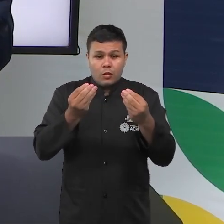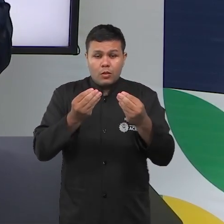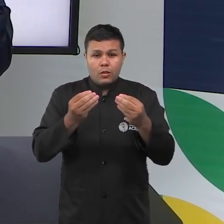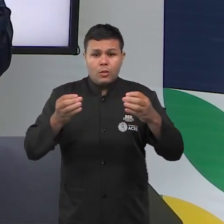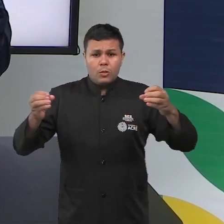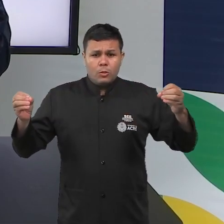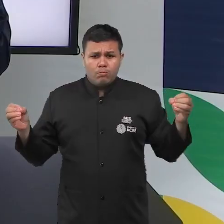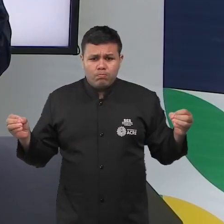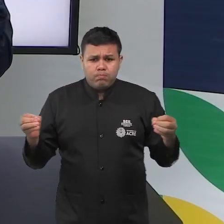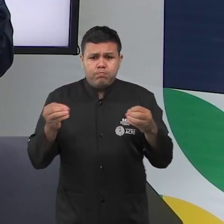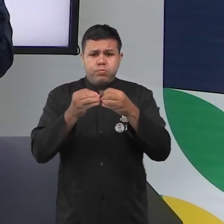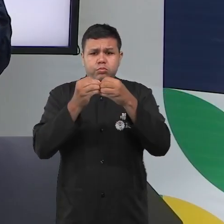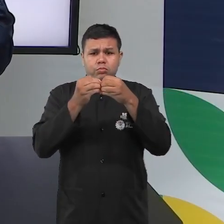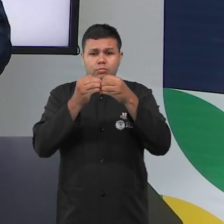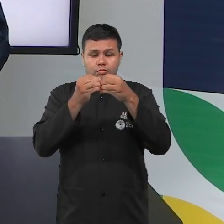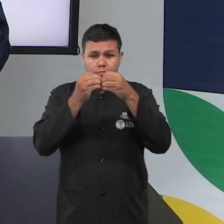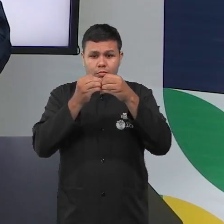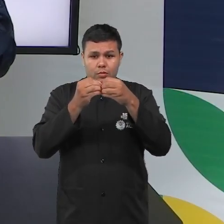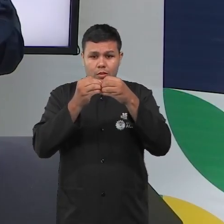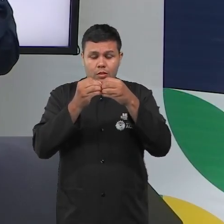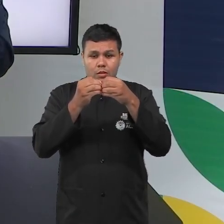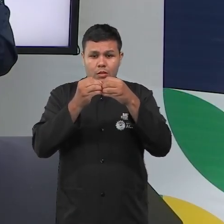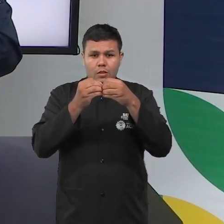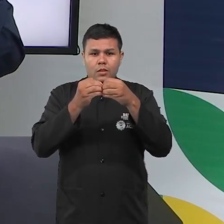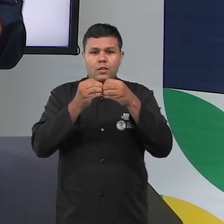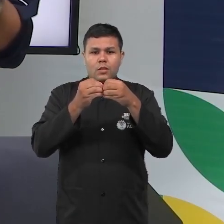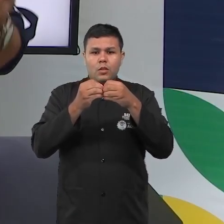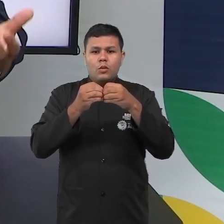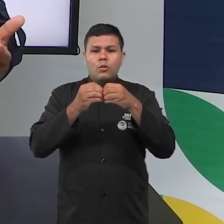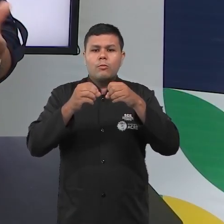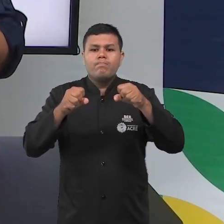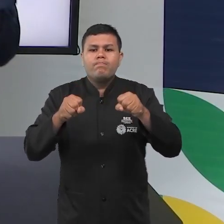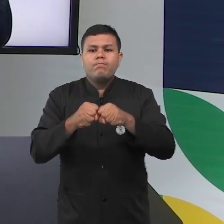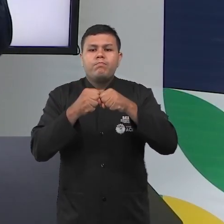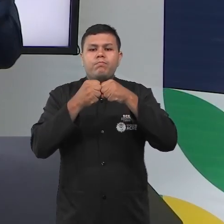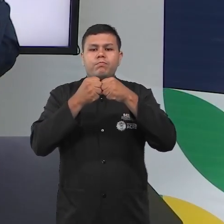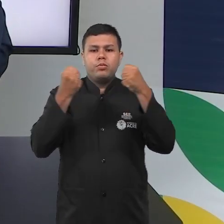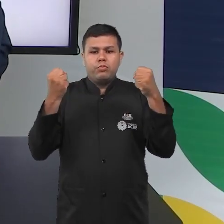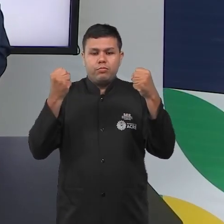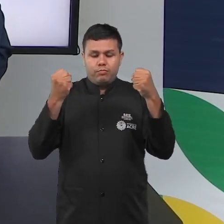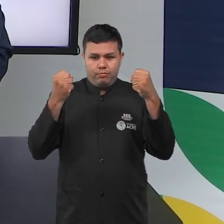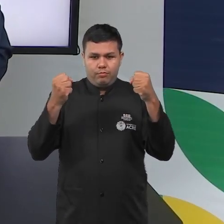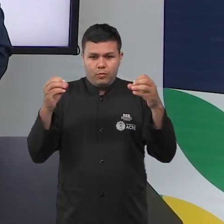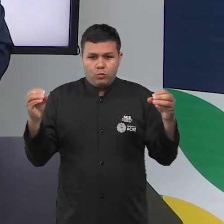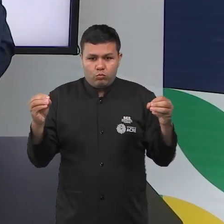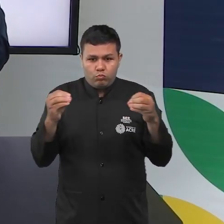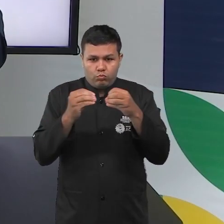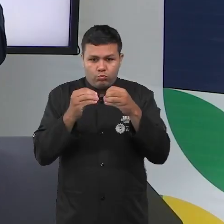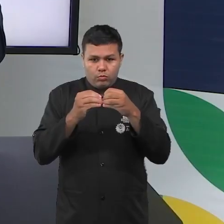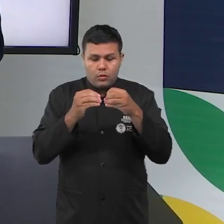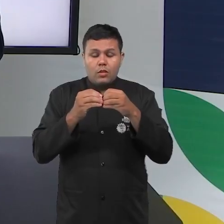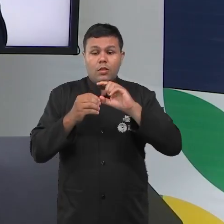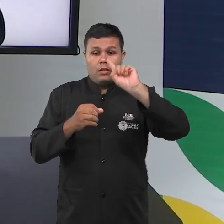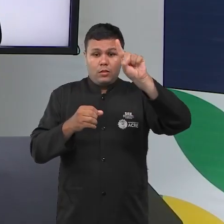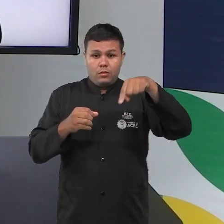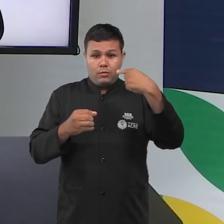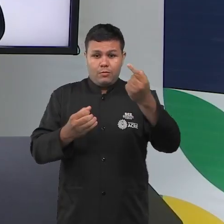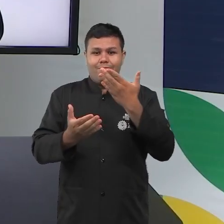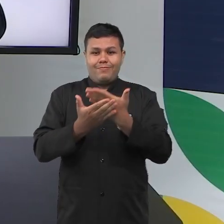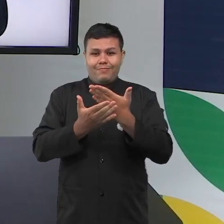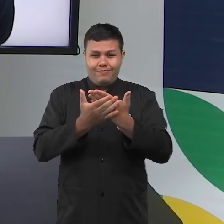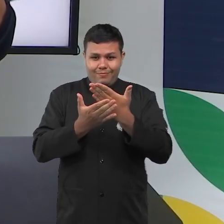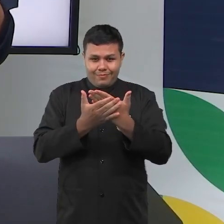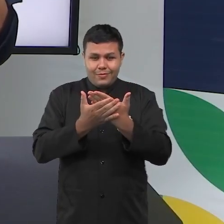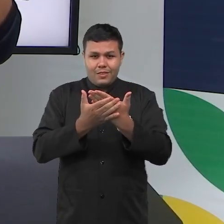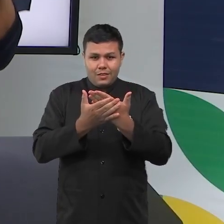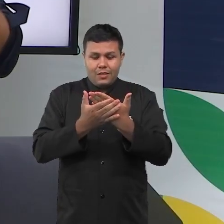é junção de núcleos e a fissão nuclear é a quebra de núcleos. Isso a gente vai ver na nossa próxima aula, tá?